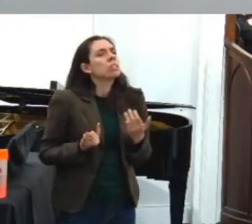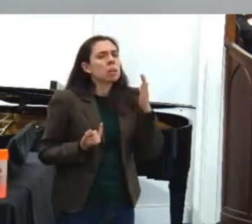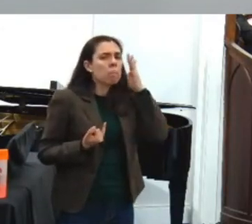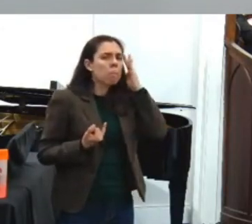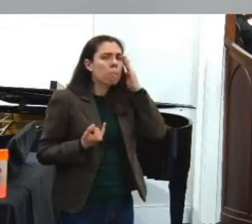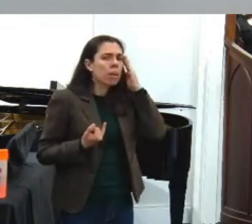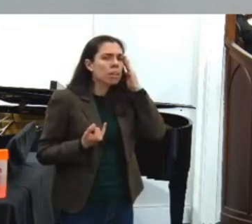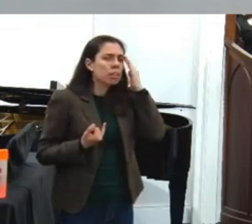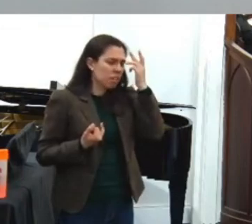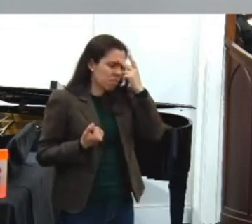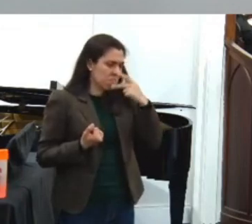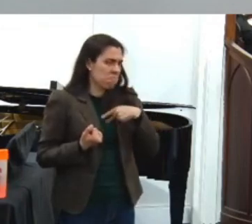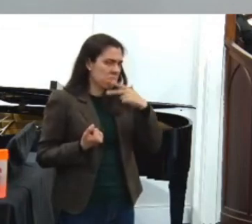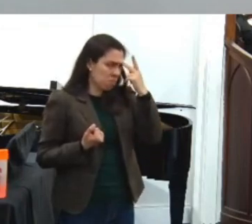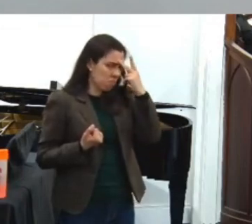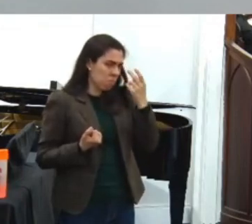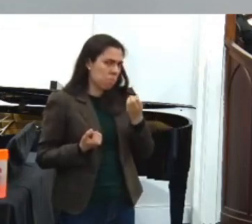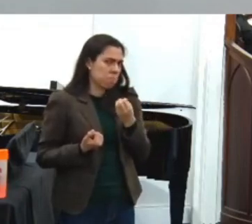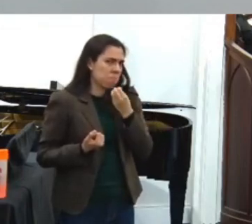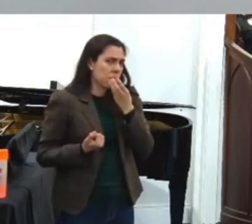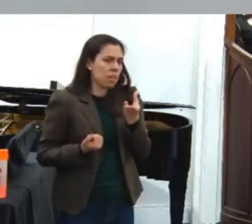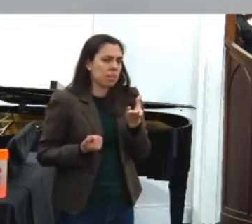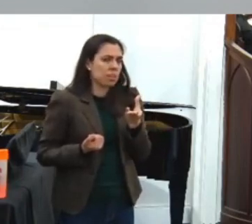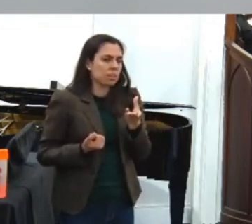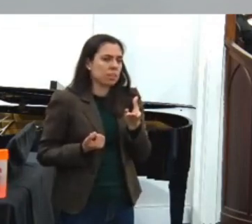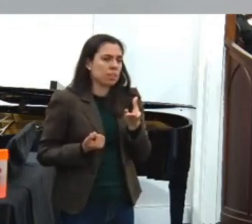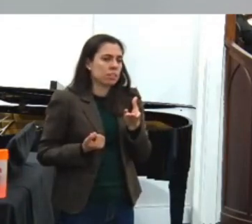de sua prosperidade, mas eles não estão.